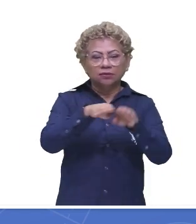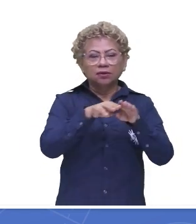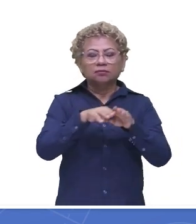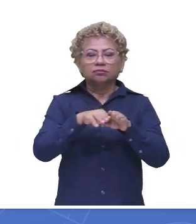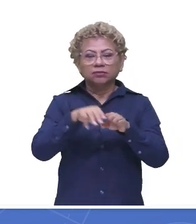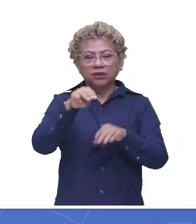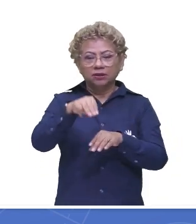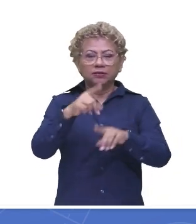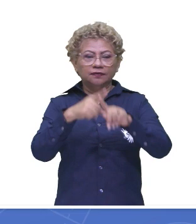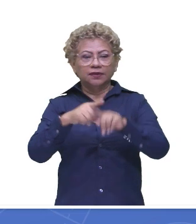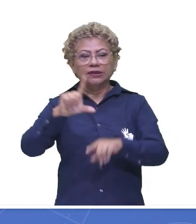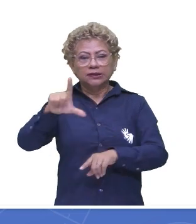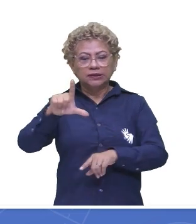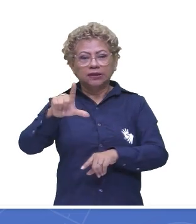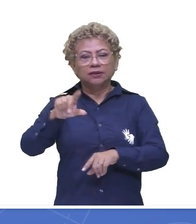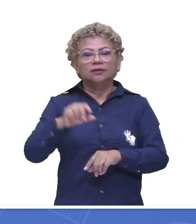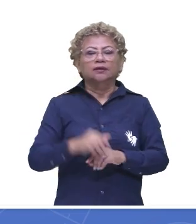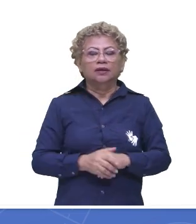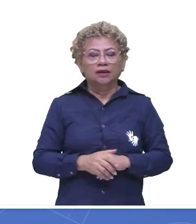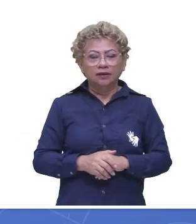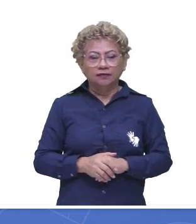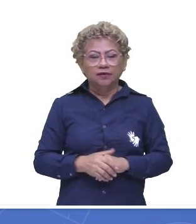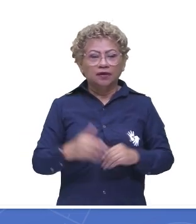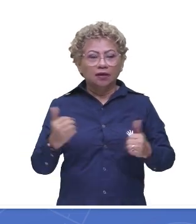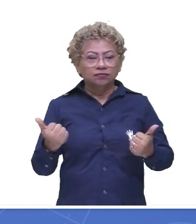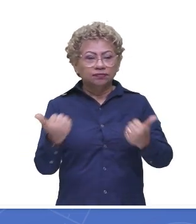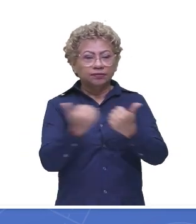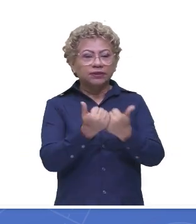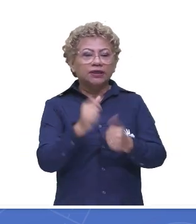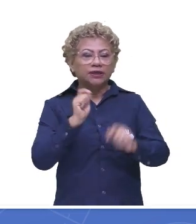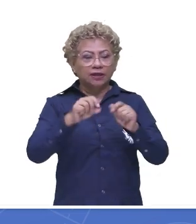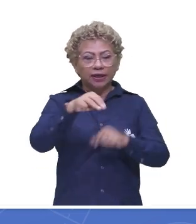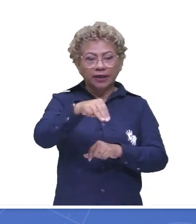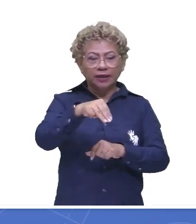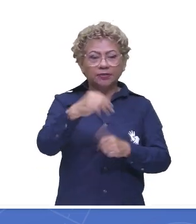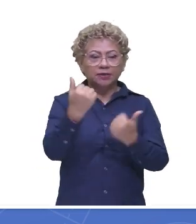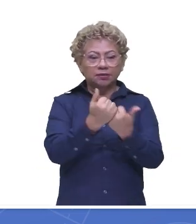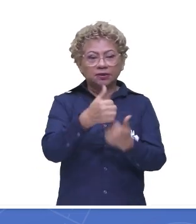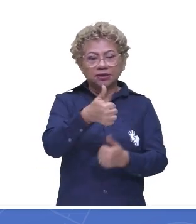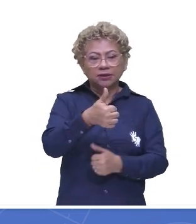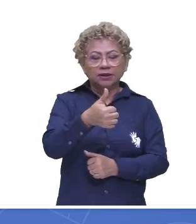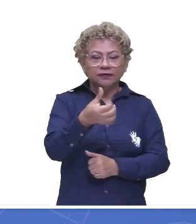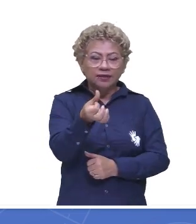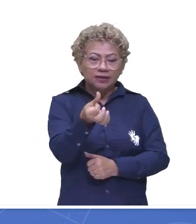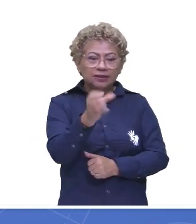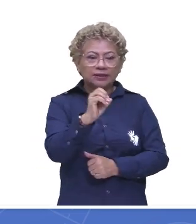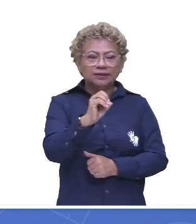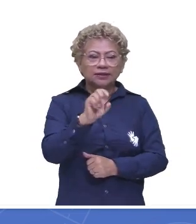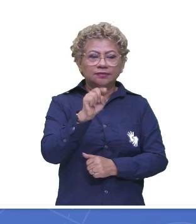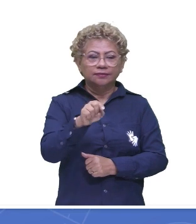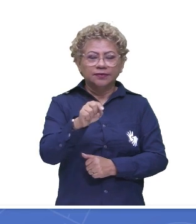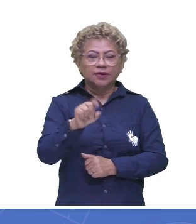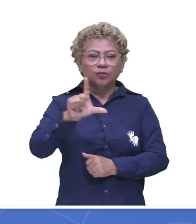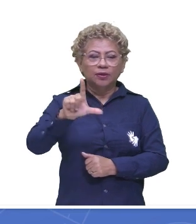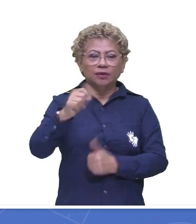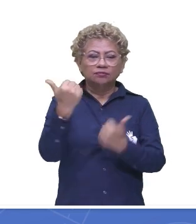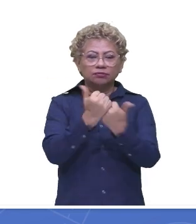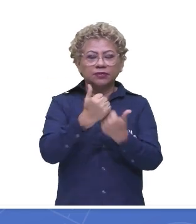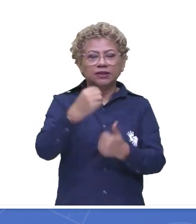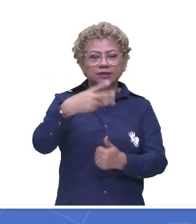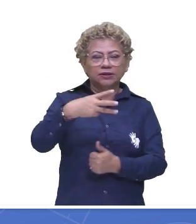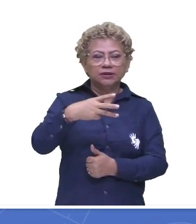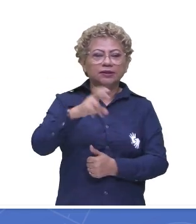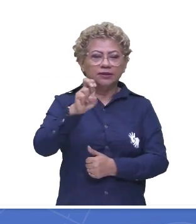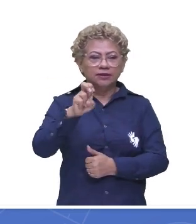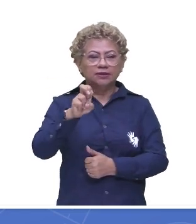de fusão é 35. 60 vezes 35 dá 2.100 calorias. Essa é a resposta